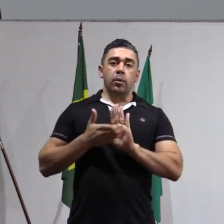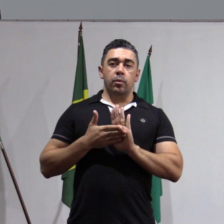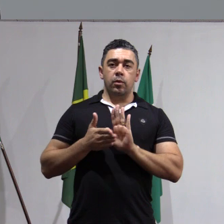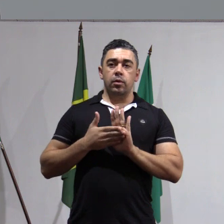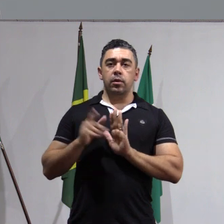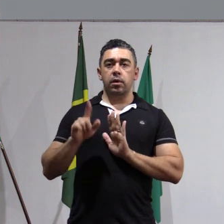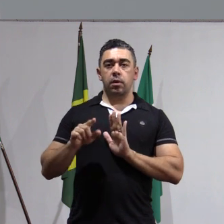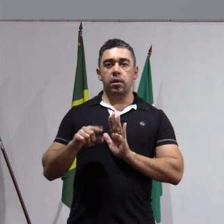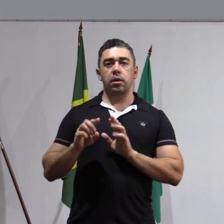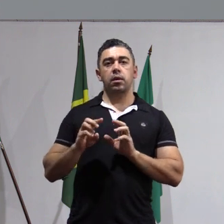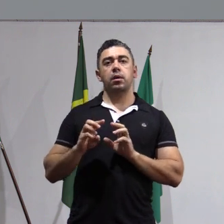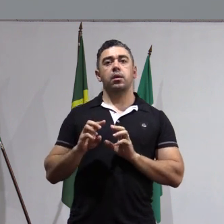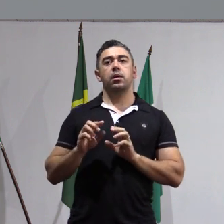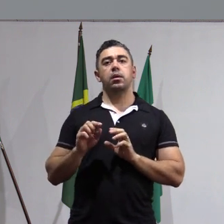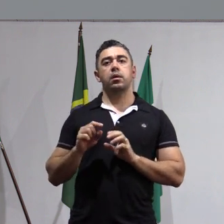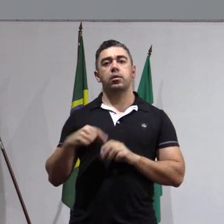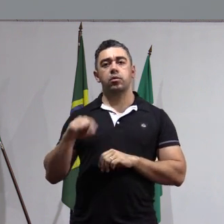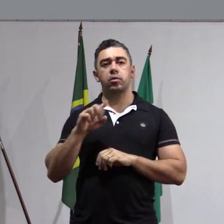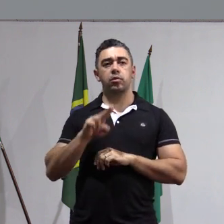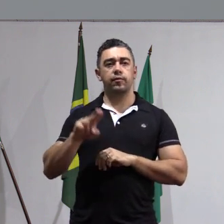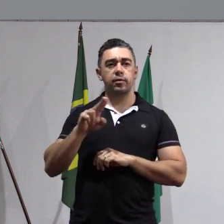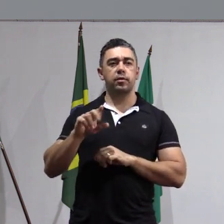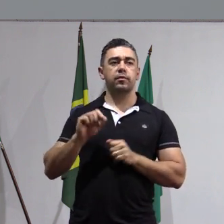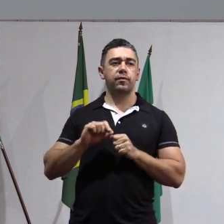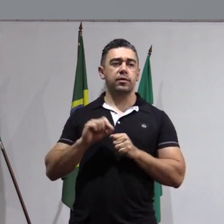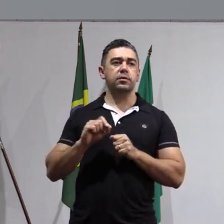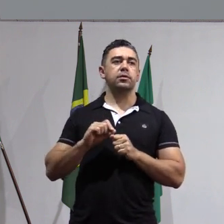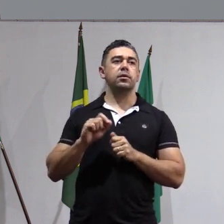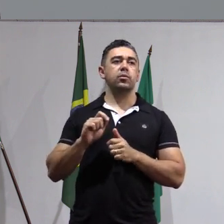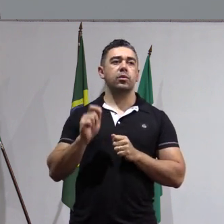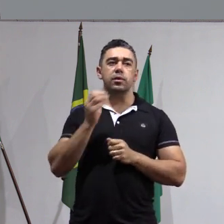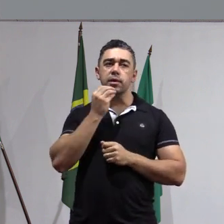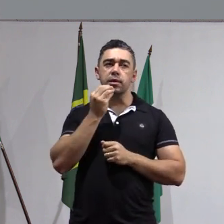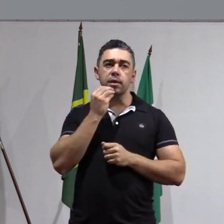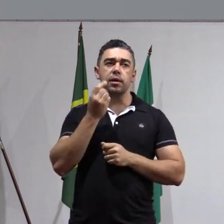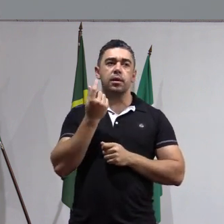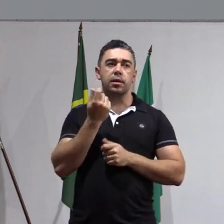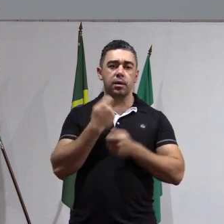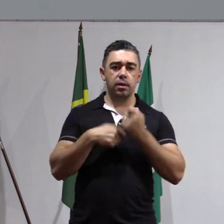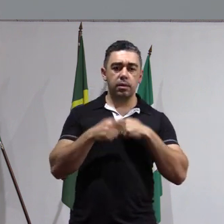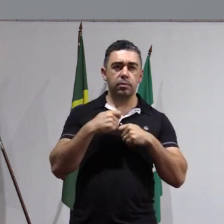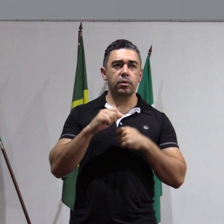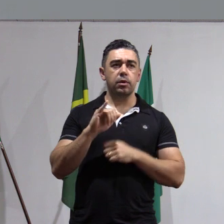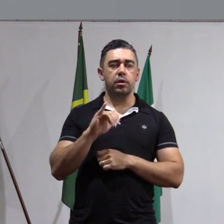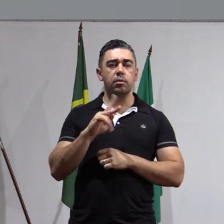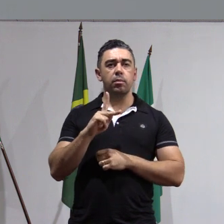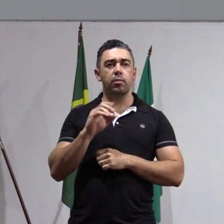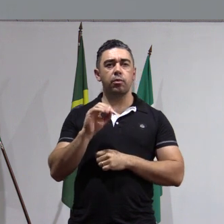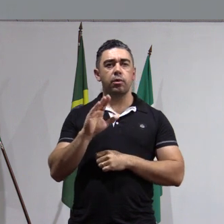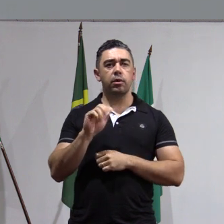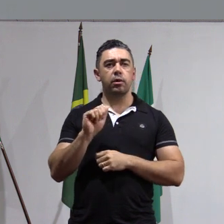que a universidade promova atividades e trabalhos que busquem a economia hipocarbônica